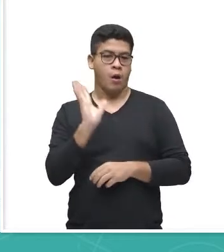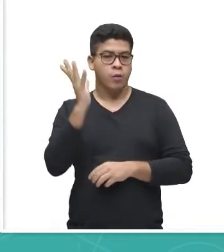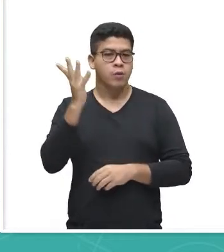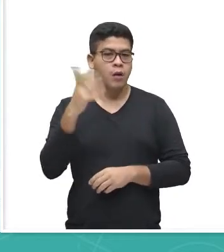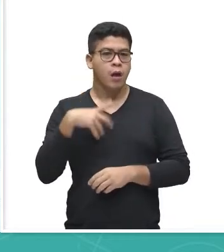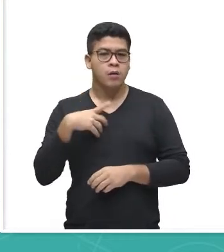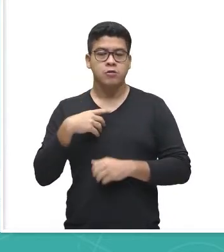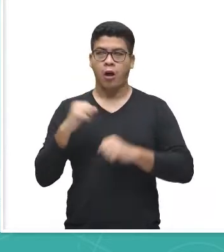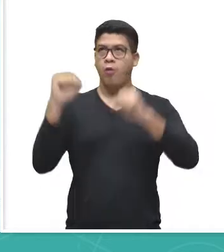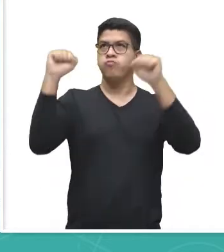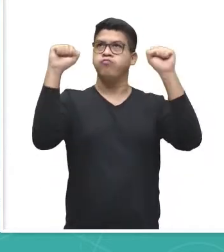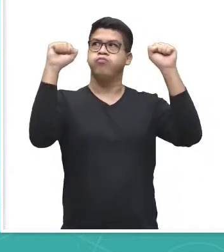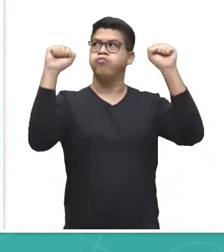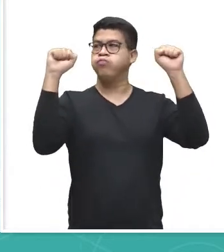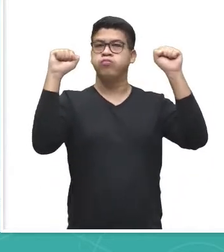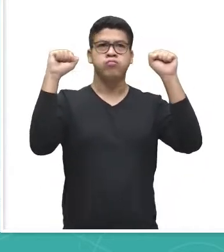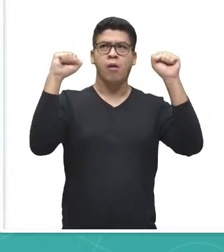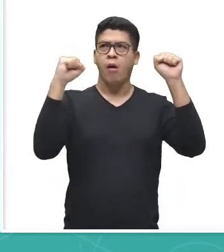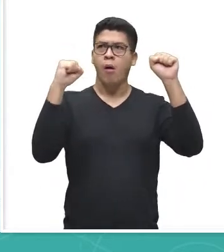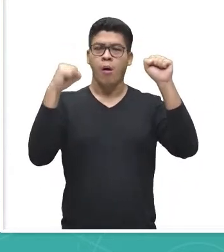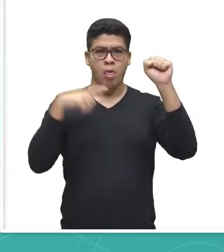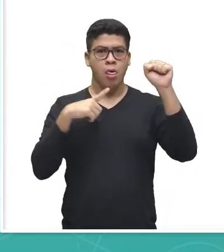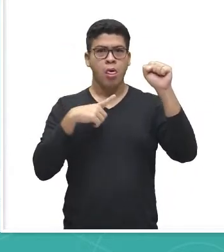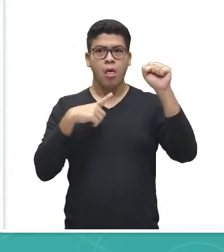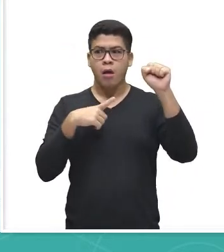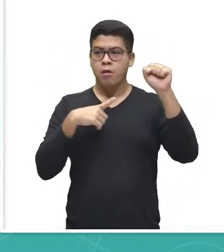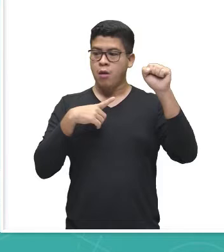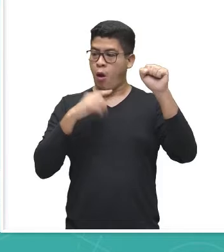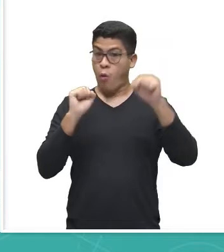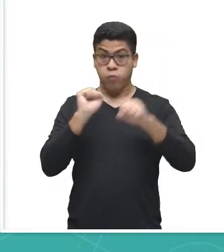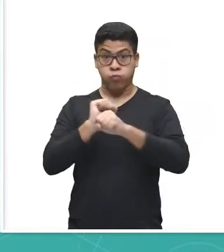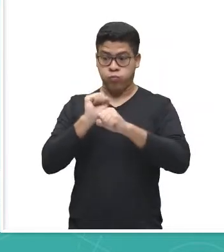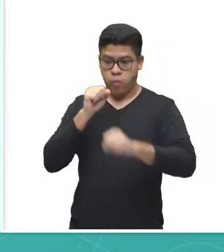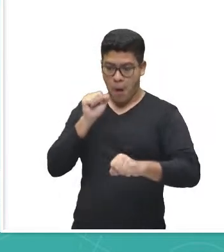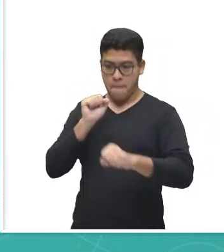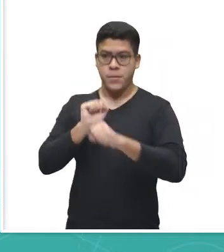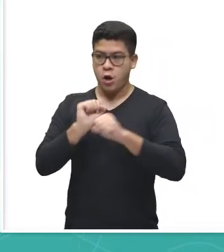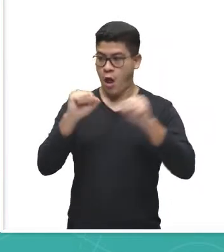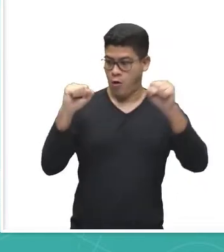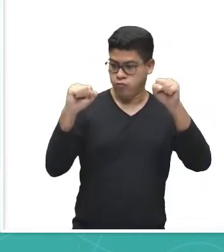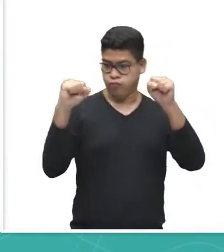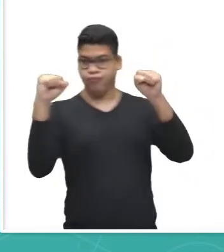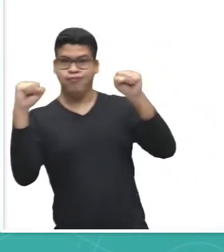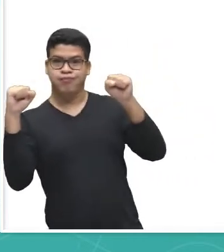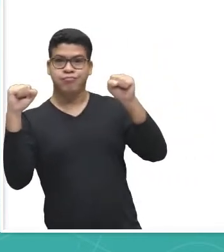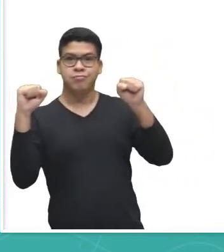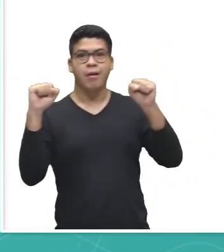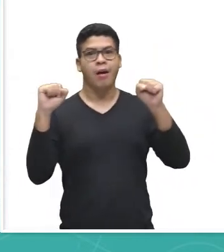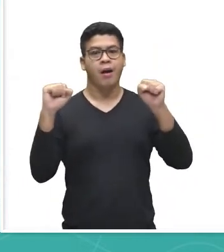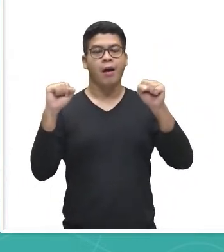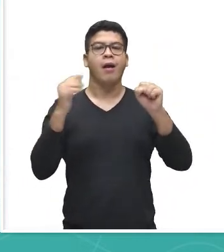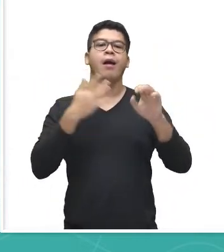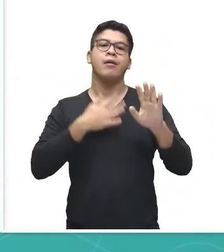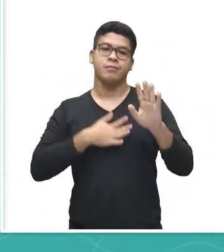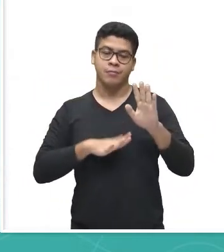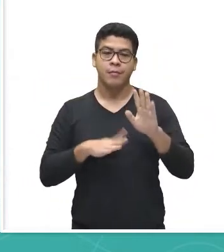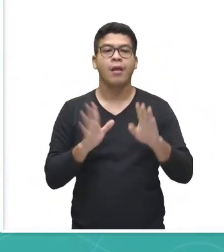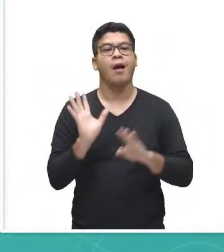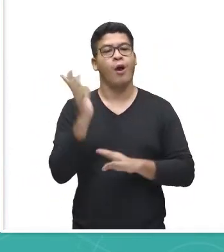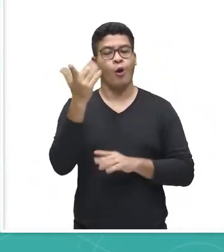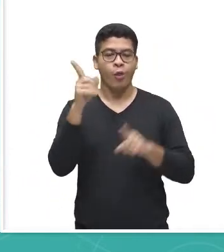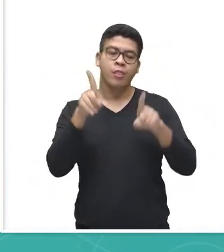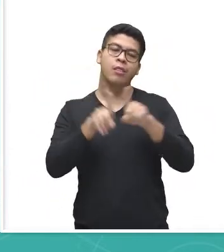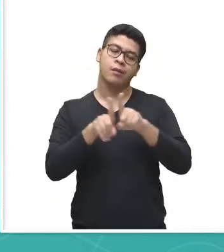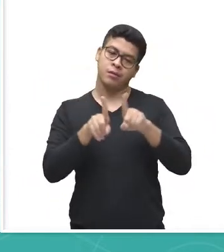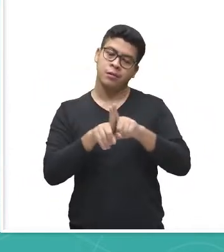movimento junto com o carro. Então, nessa freada brusca, o teu carro é como se ele estivesse continuando esse movimento e depois ele retornasse ali para